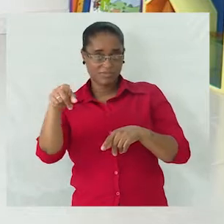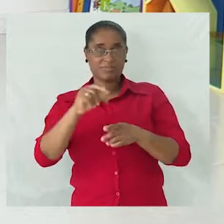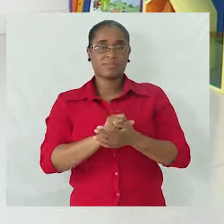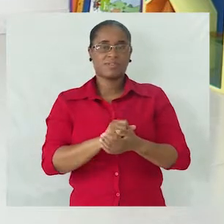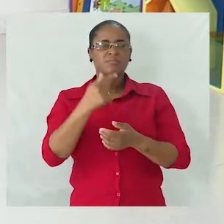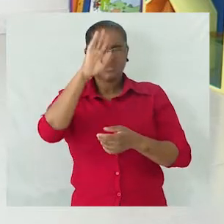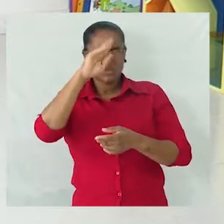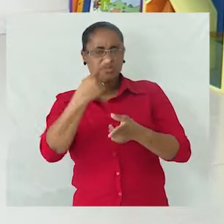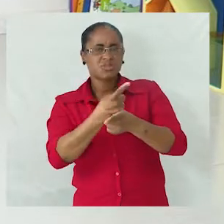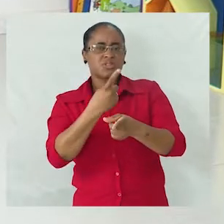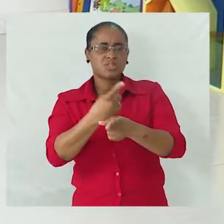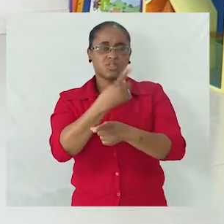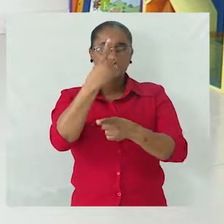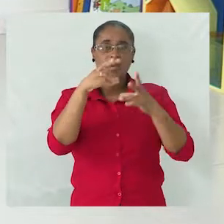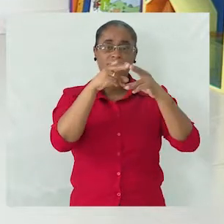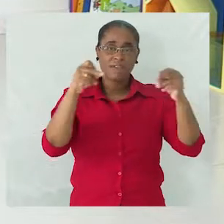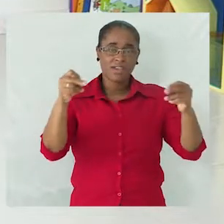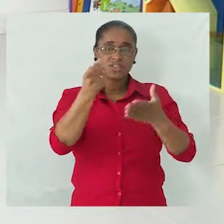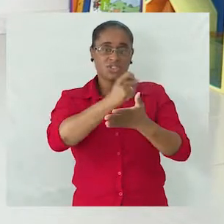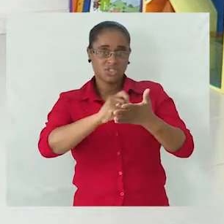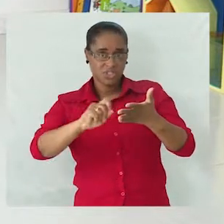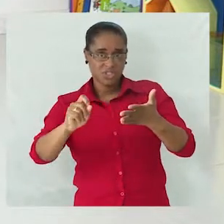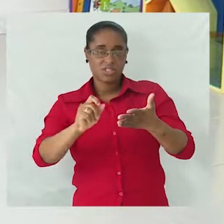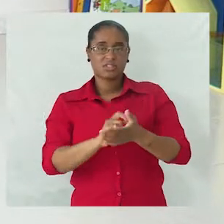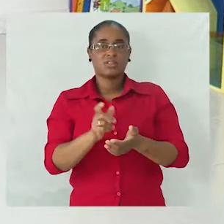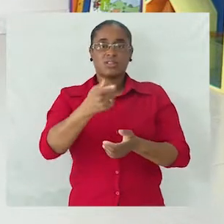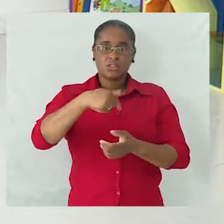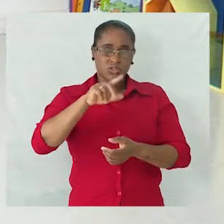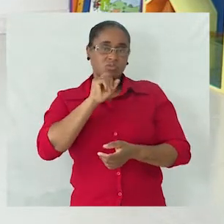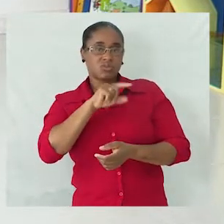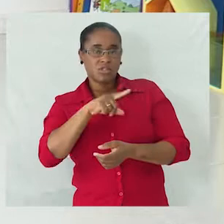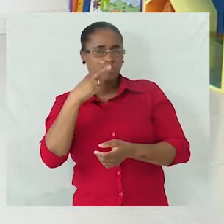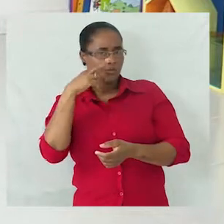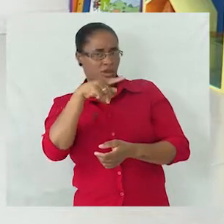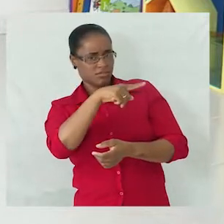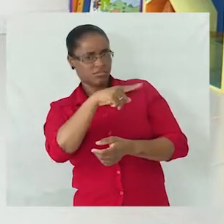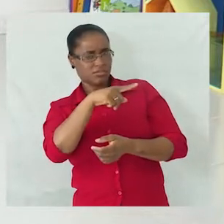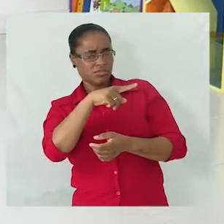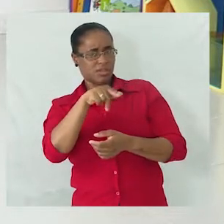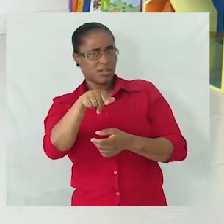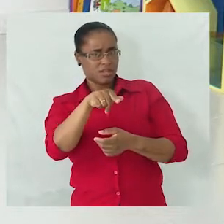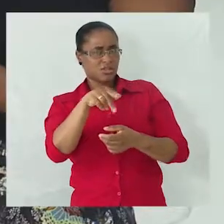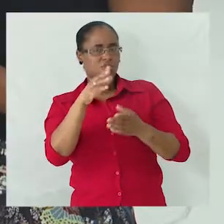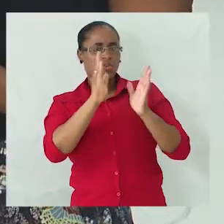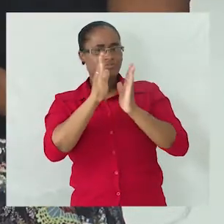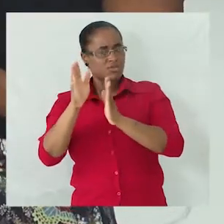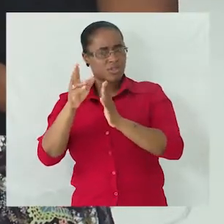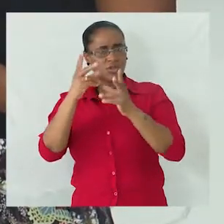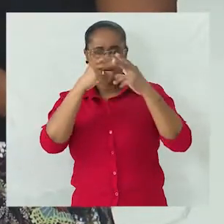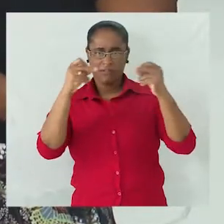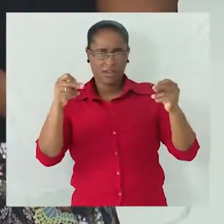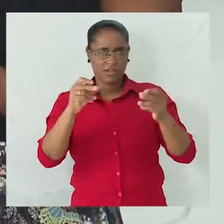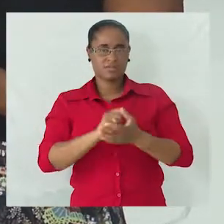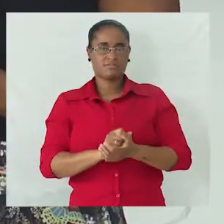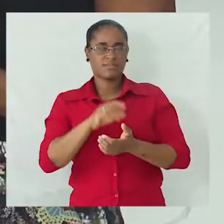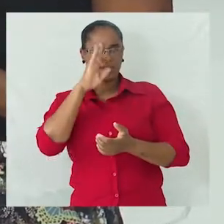as características de uma frase escrita, nós podemos considerar essa sequência uma frase. Se